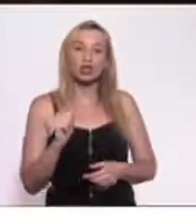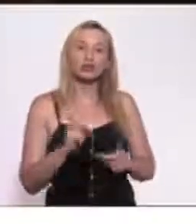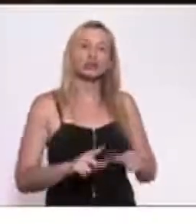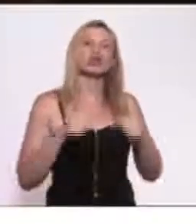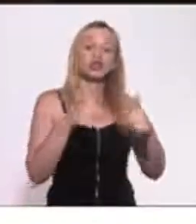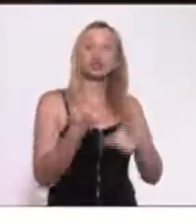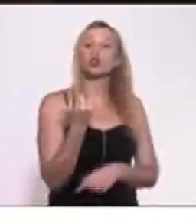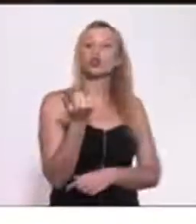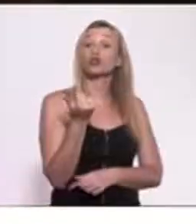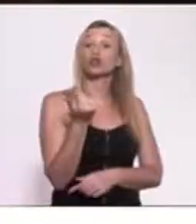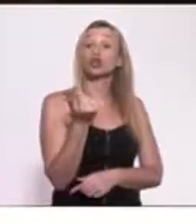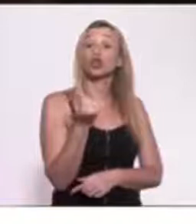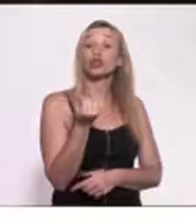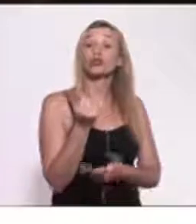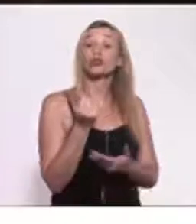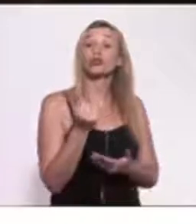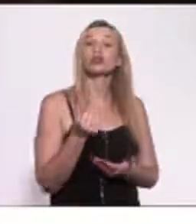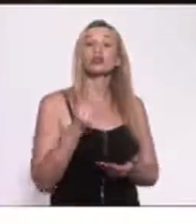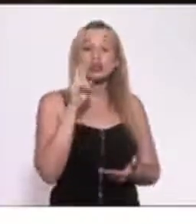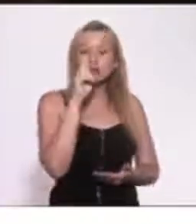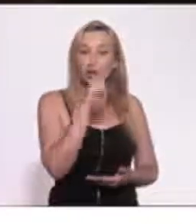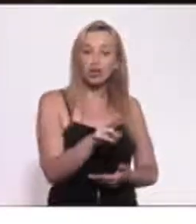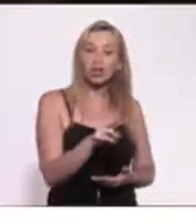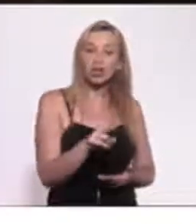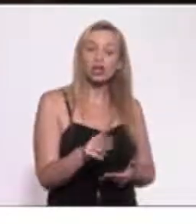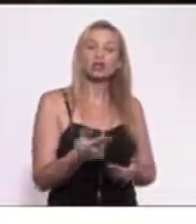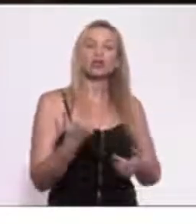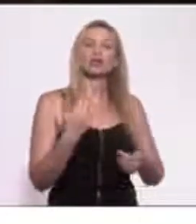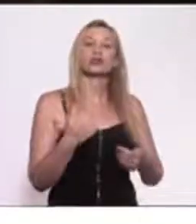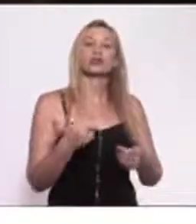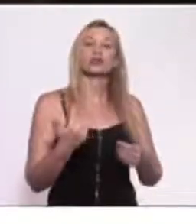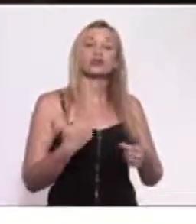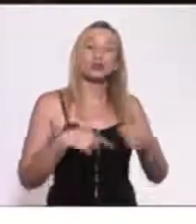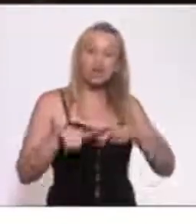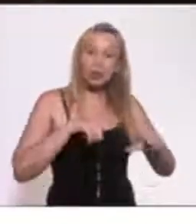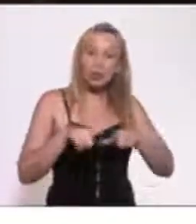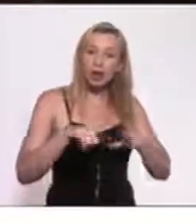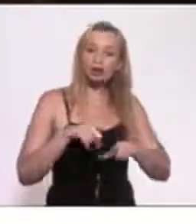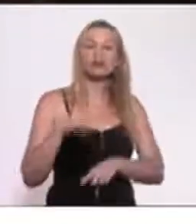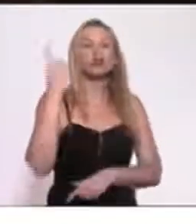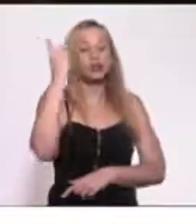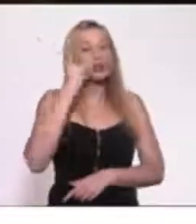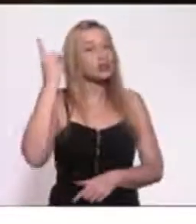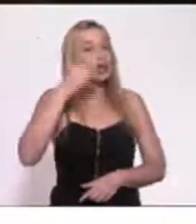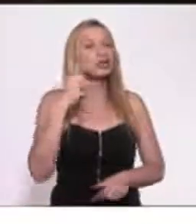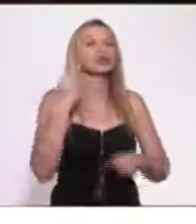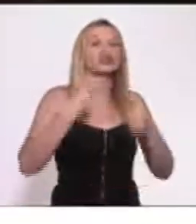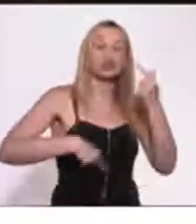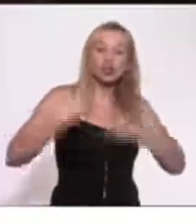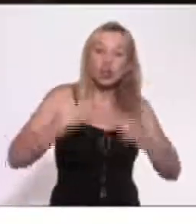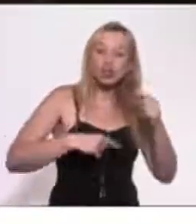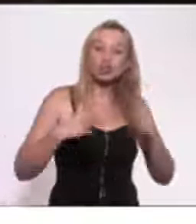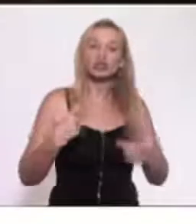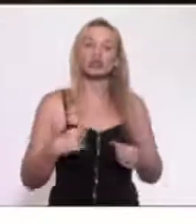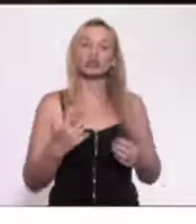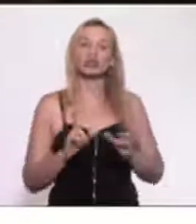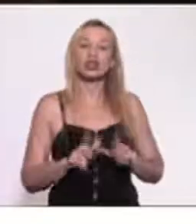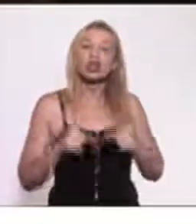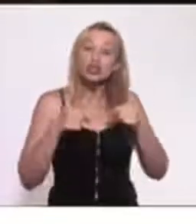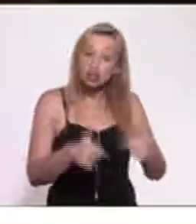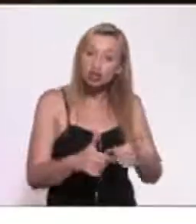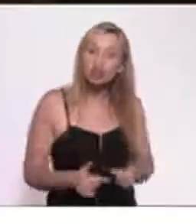esse dinheiro. Isso fortalece o papel do parlamento como local de debate, como local de construção da sociedade,